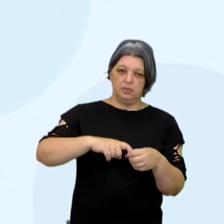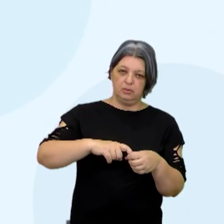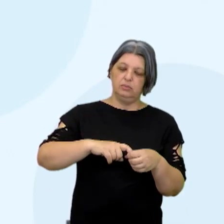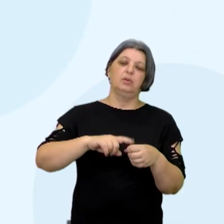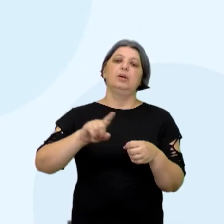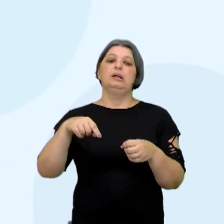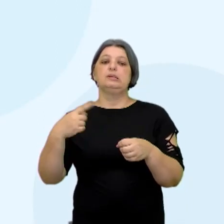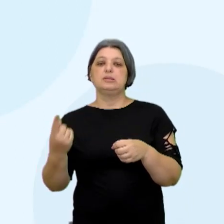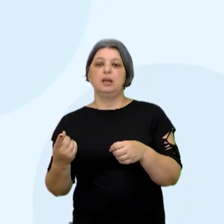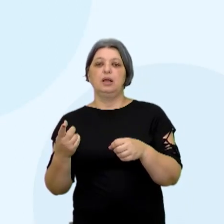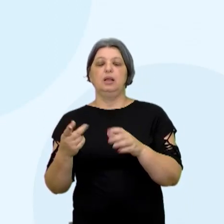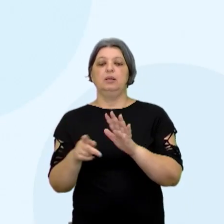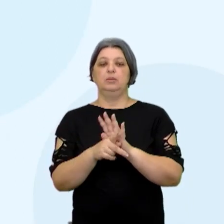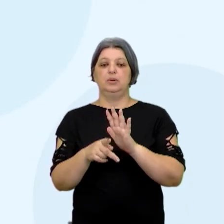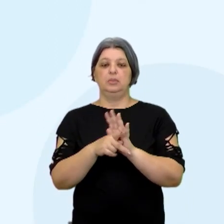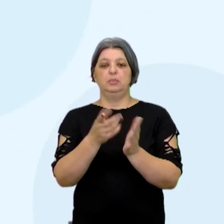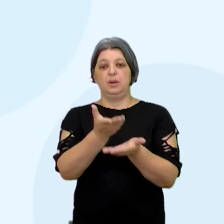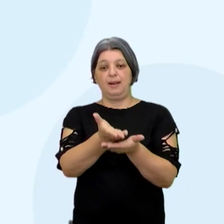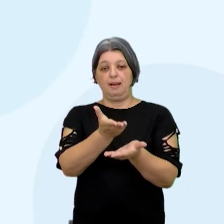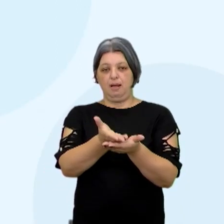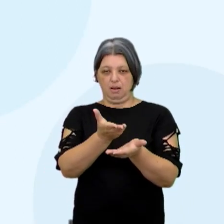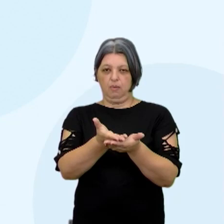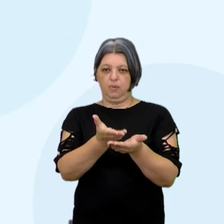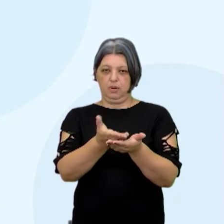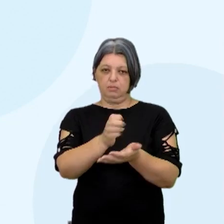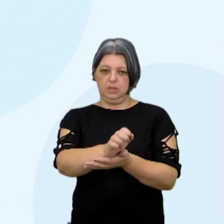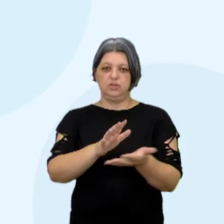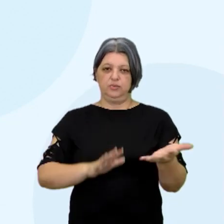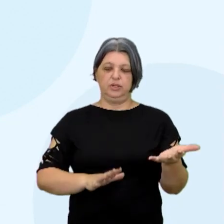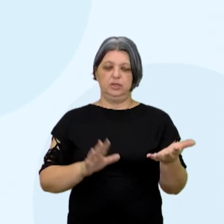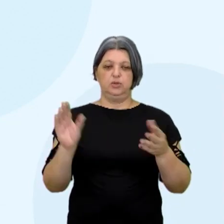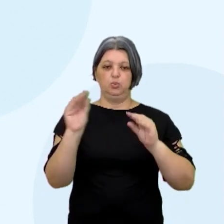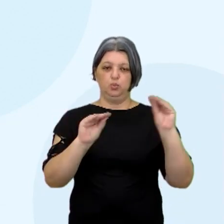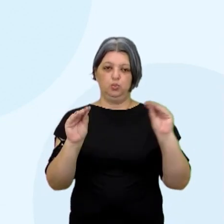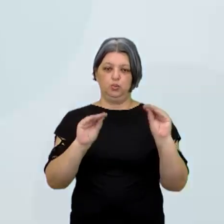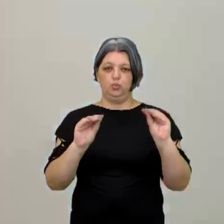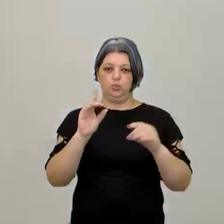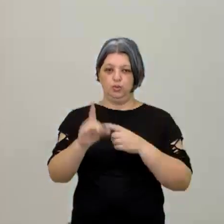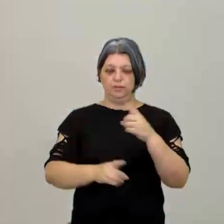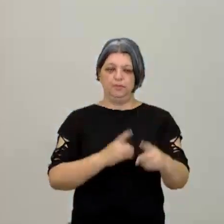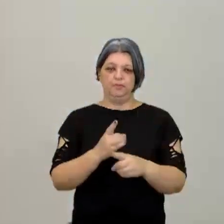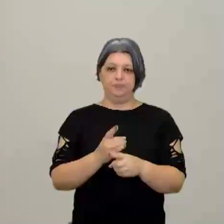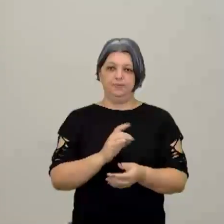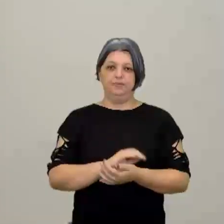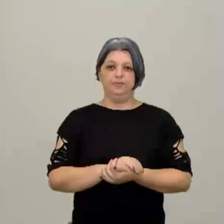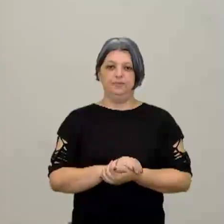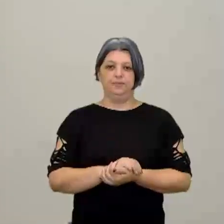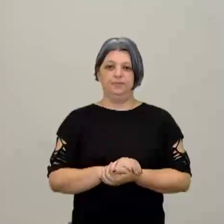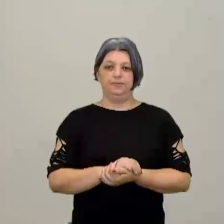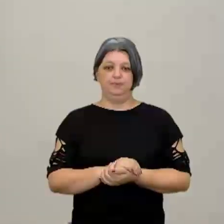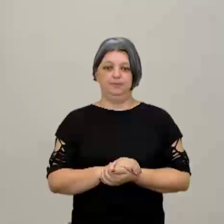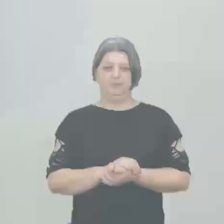Tá certo daqui um pouco eu vou colocar a tarefa Oi gente essa aula um beijo pessoal e até a próxima